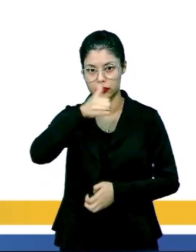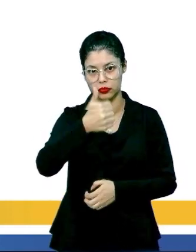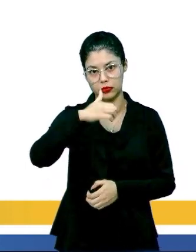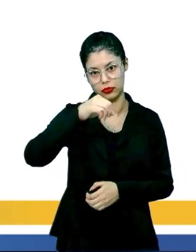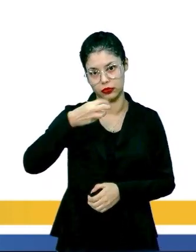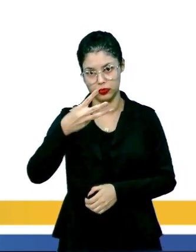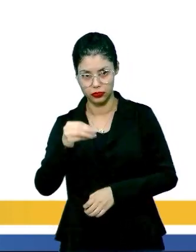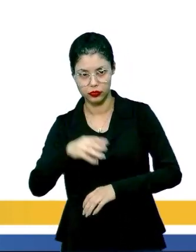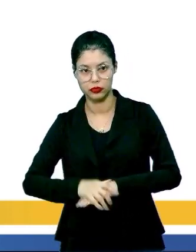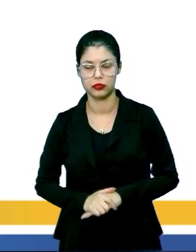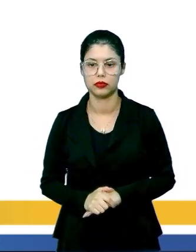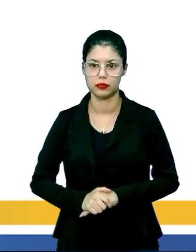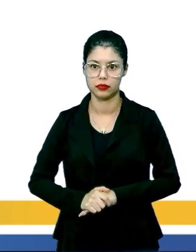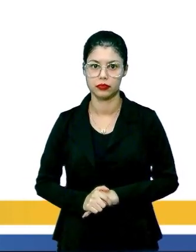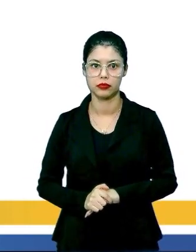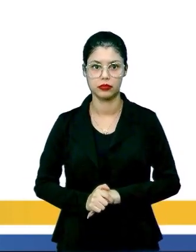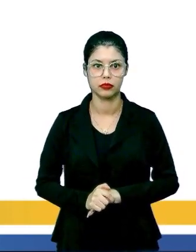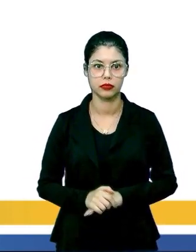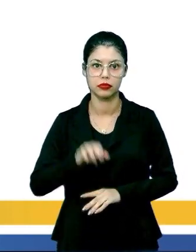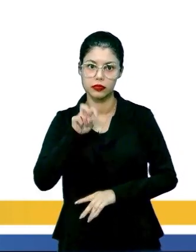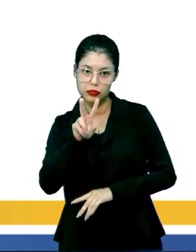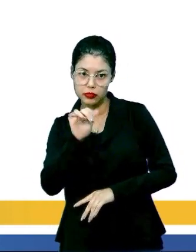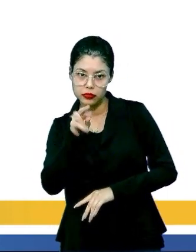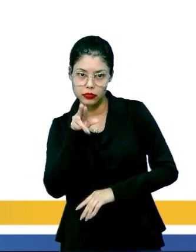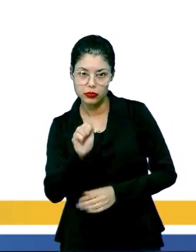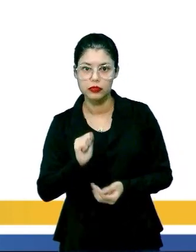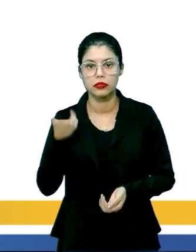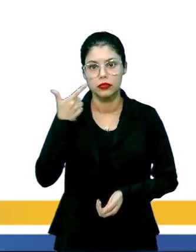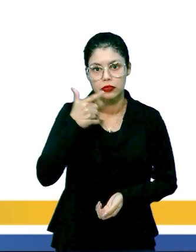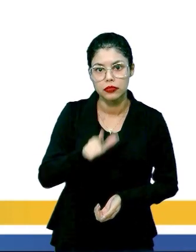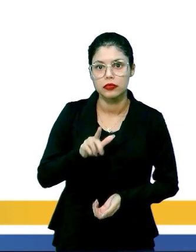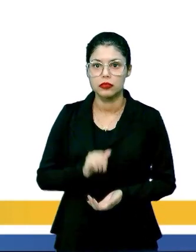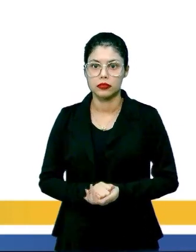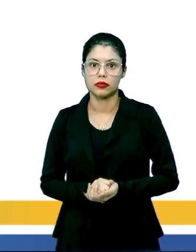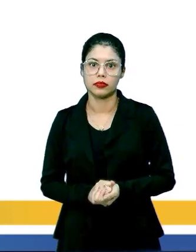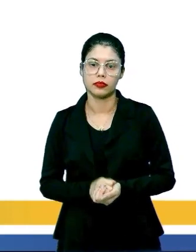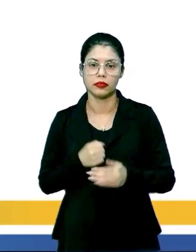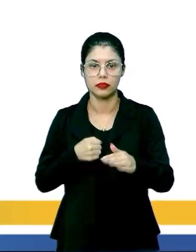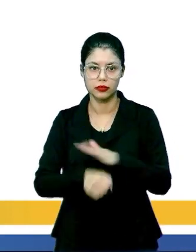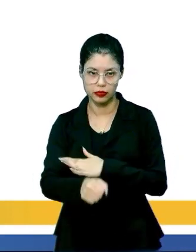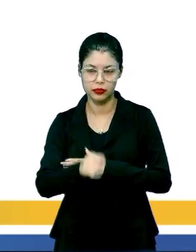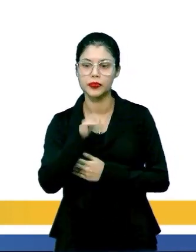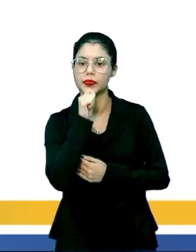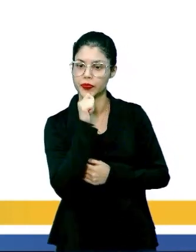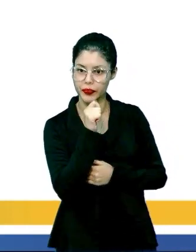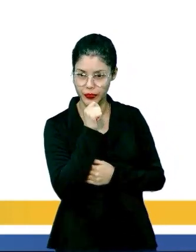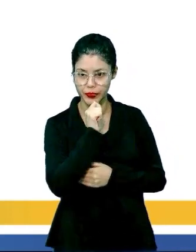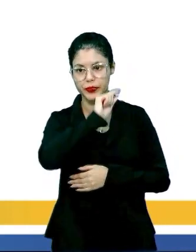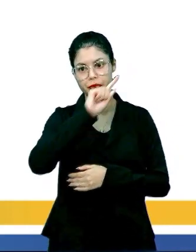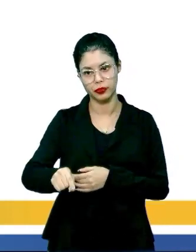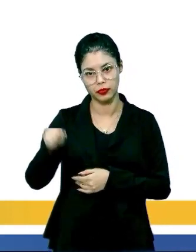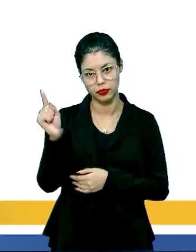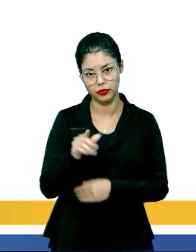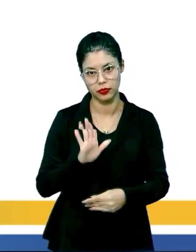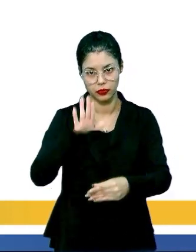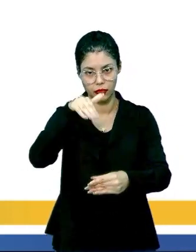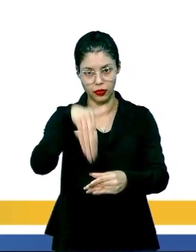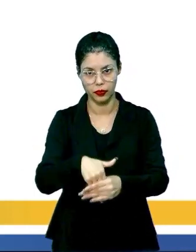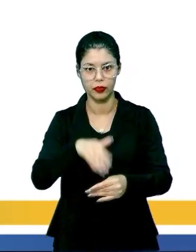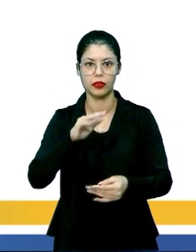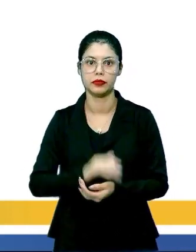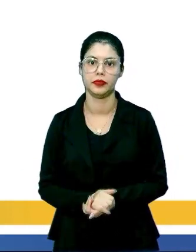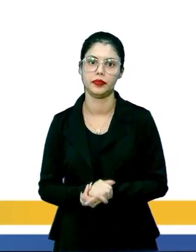de 1930, onde Vargas, né, consegue dar um golpe, né, ele consegue anular a eleição de